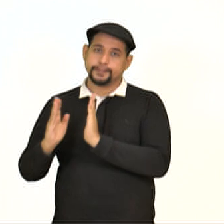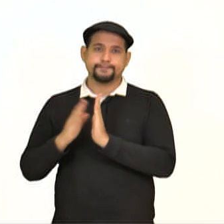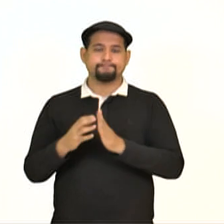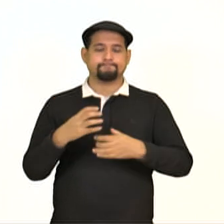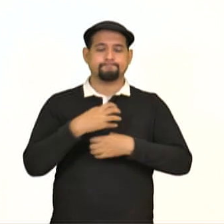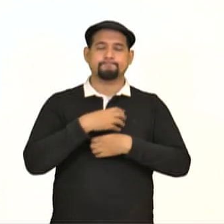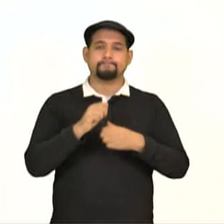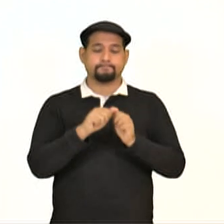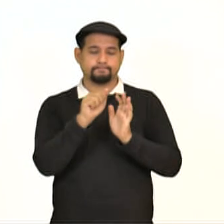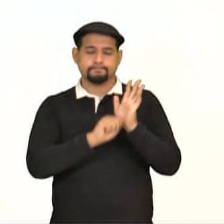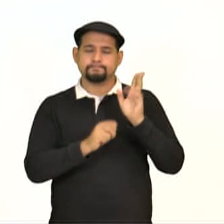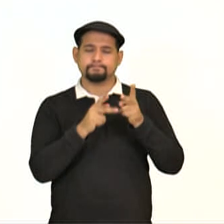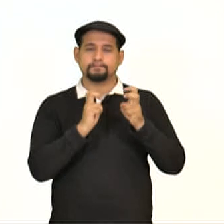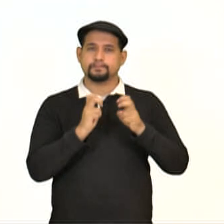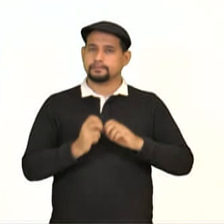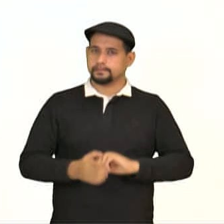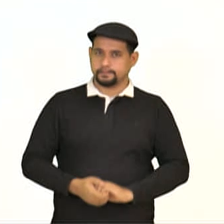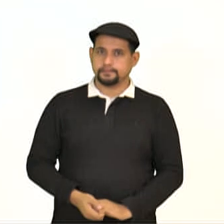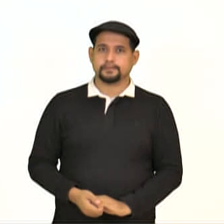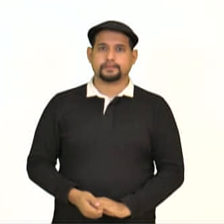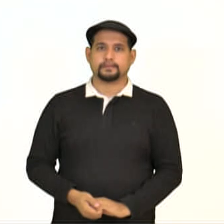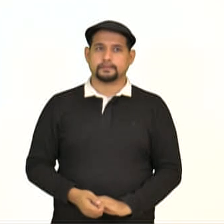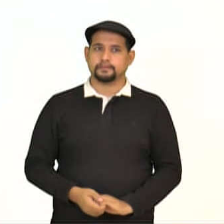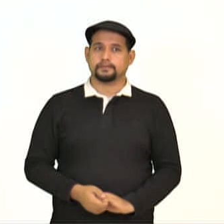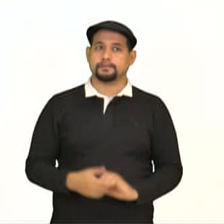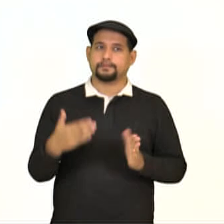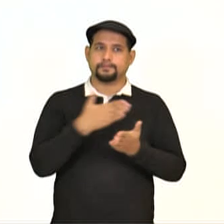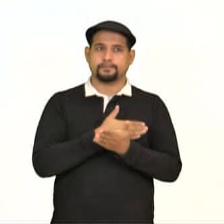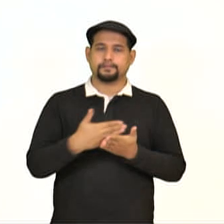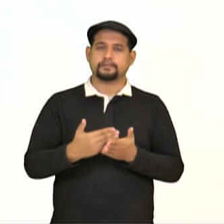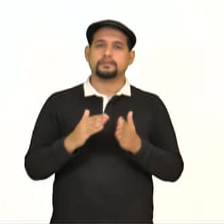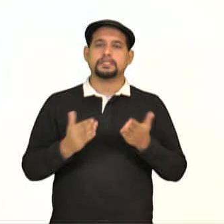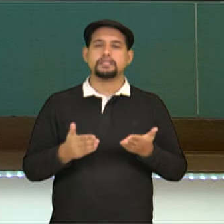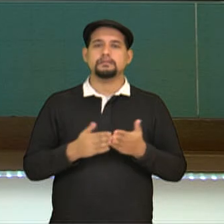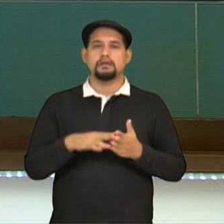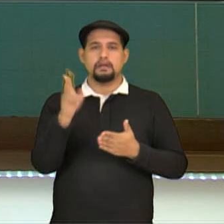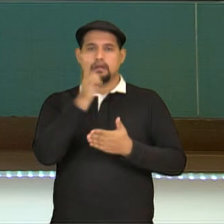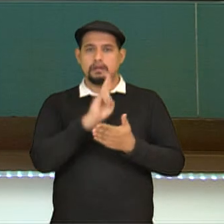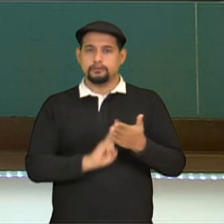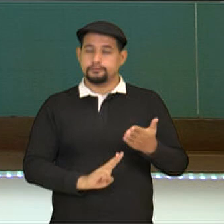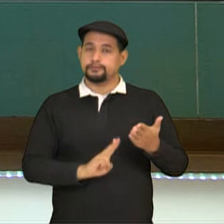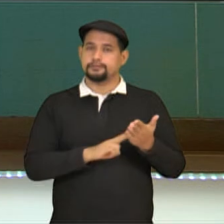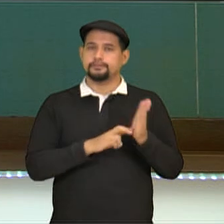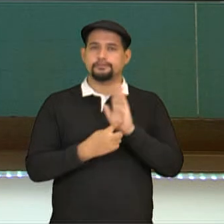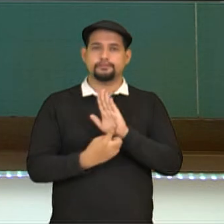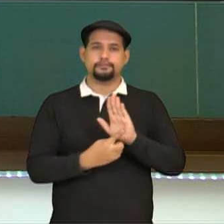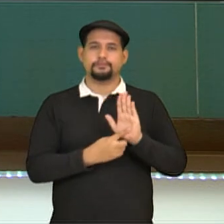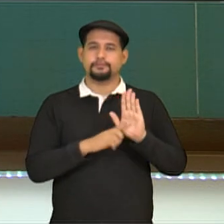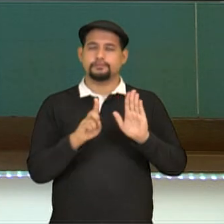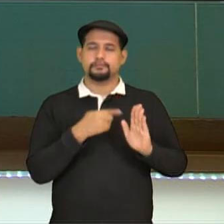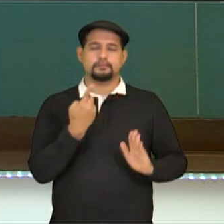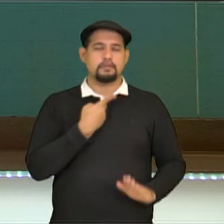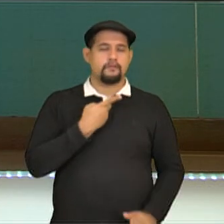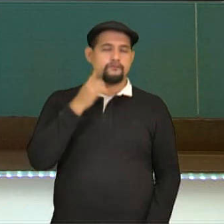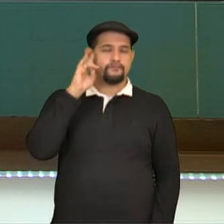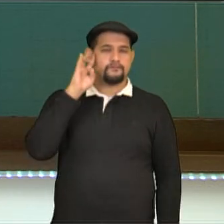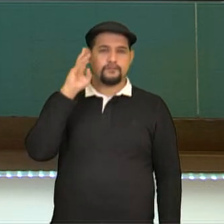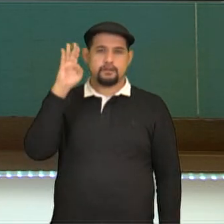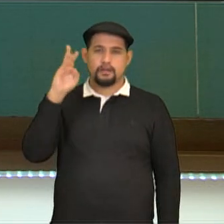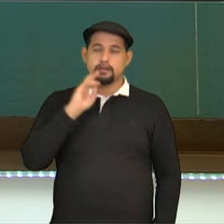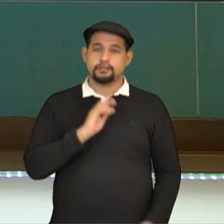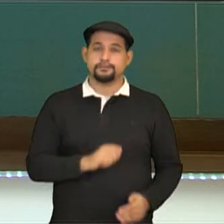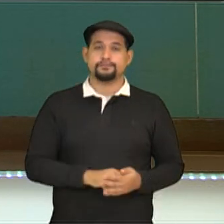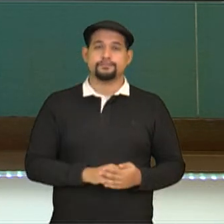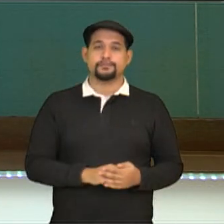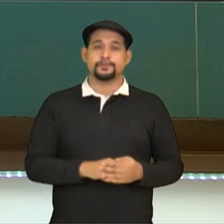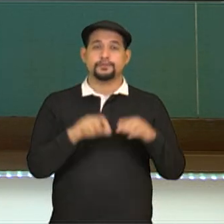sentidos ao texto. Então, vamos começar aqui, pessoal, com a leitura do que a gente trouxe aqui para a nossa reflexão. O título,